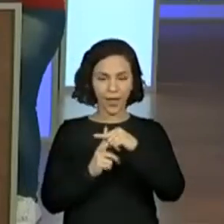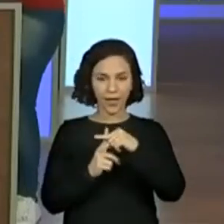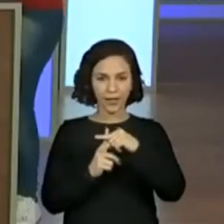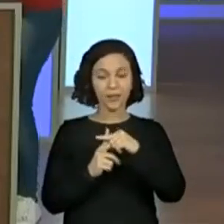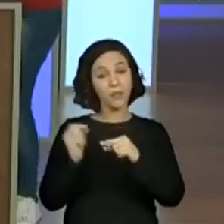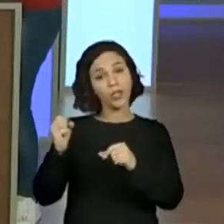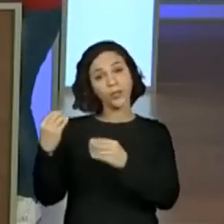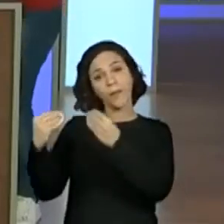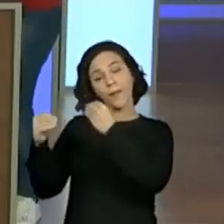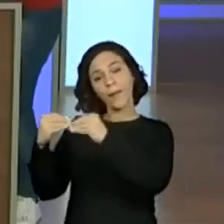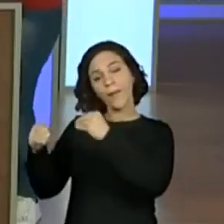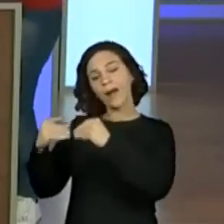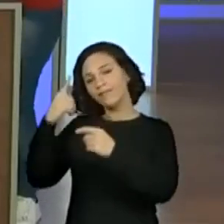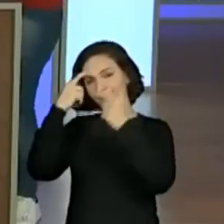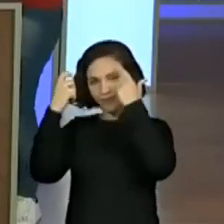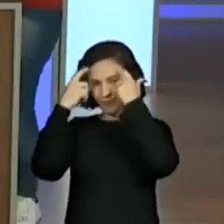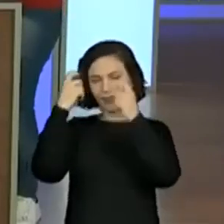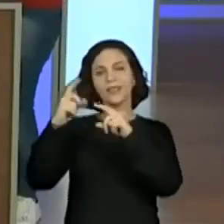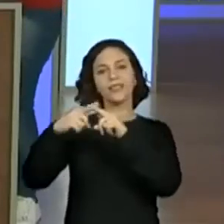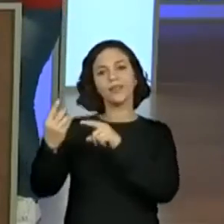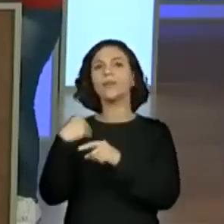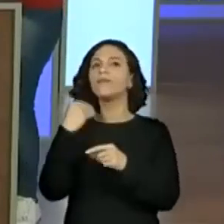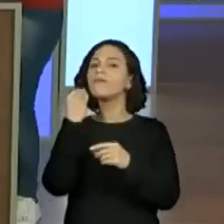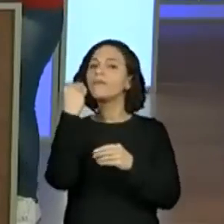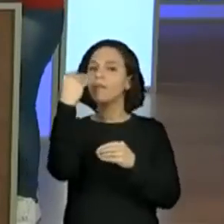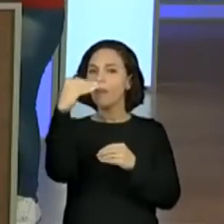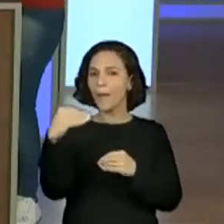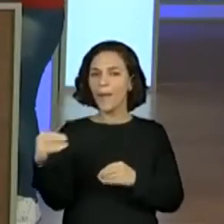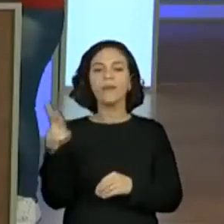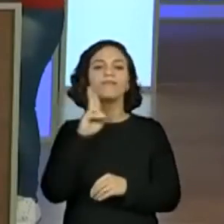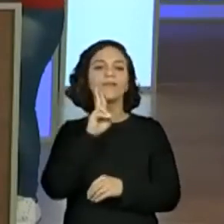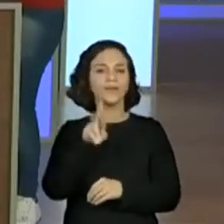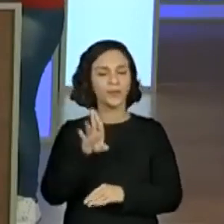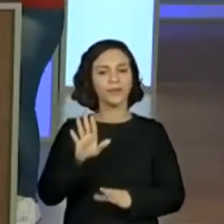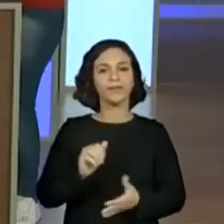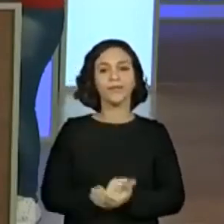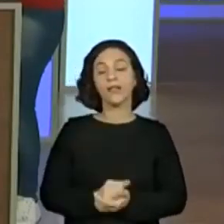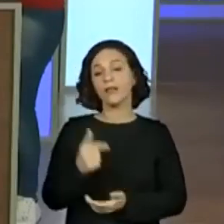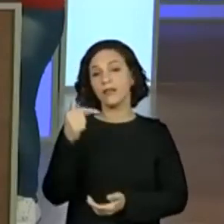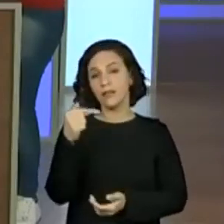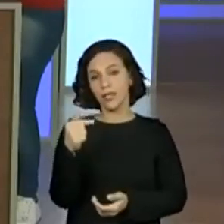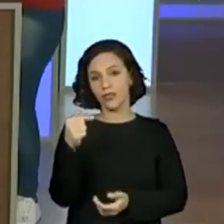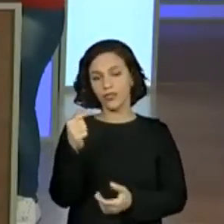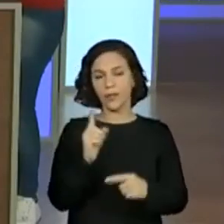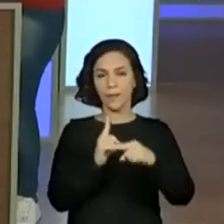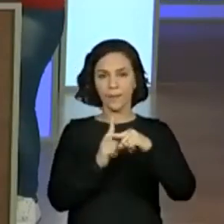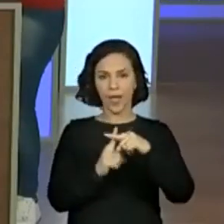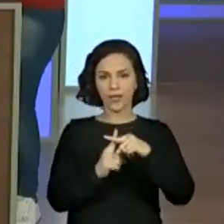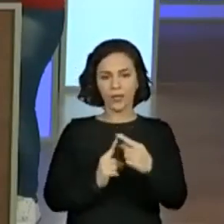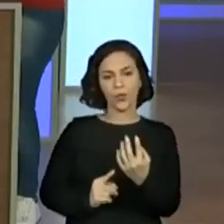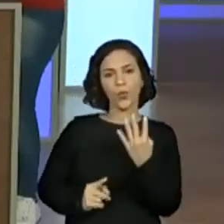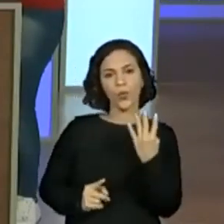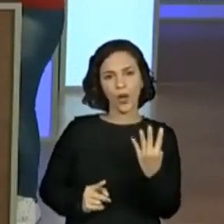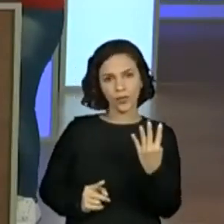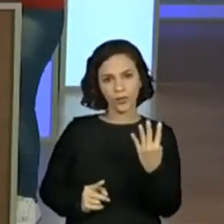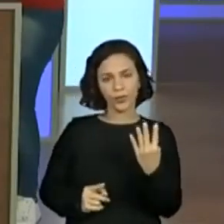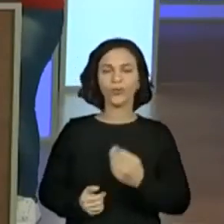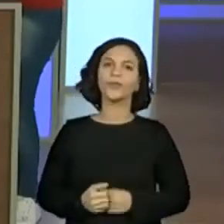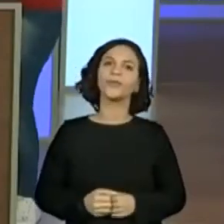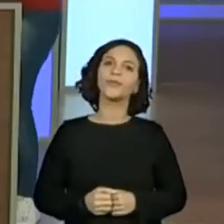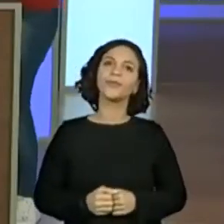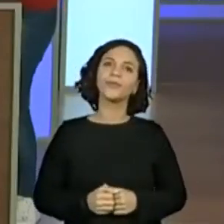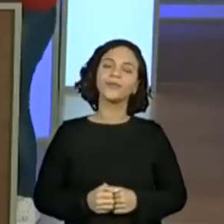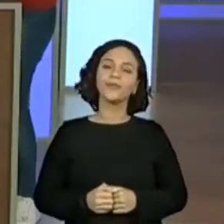Vão dando sugestões aí, depois a gente faz o resultado, né, professora? Isso. Então, 7 mais 4. Vamos aí, mesmo. Aguardando os